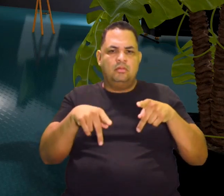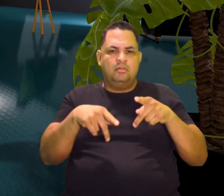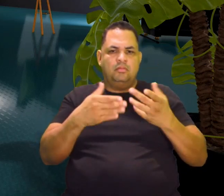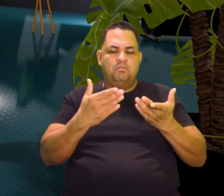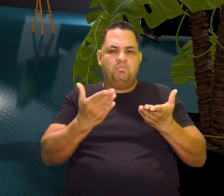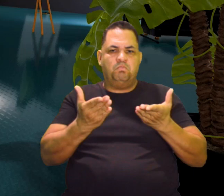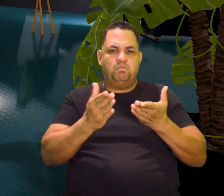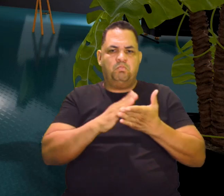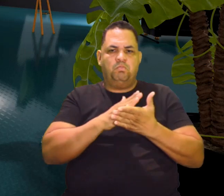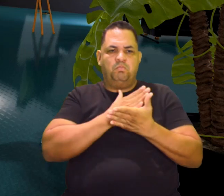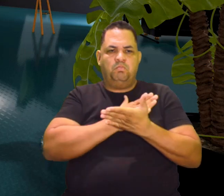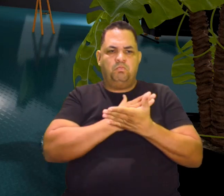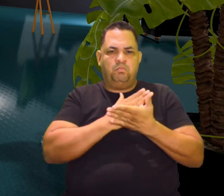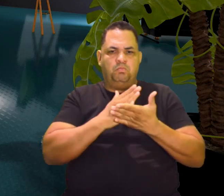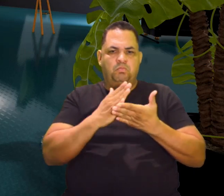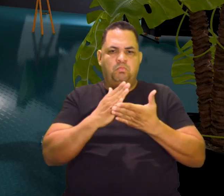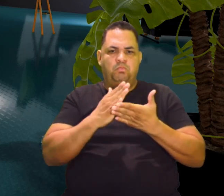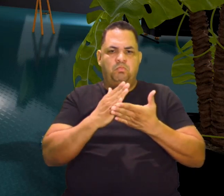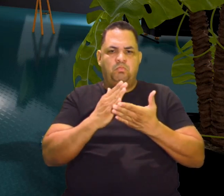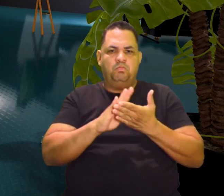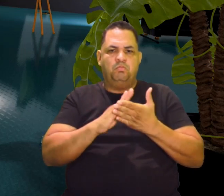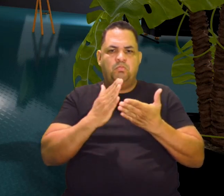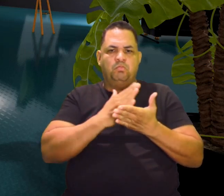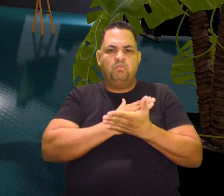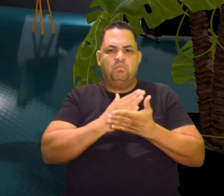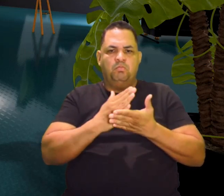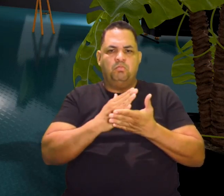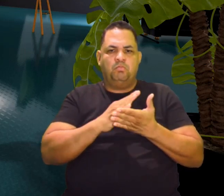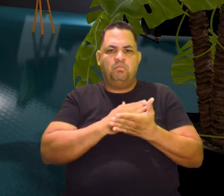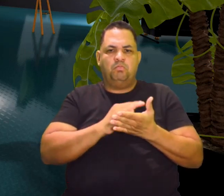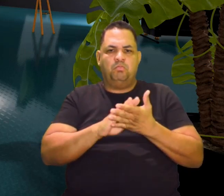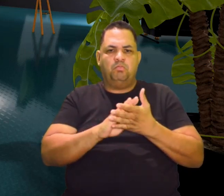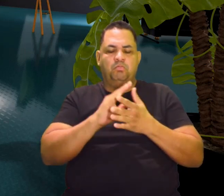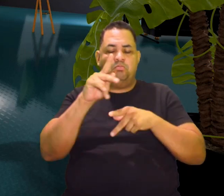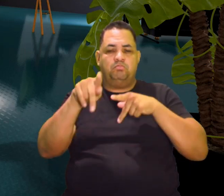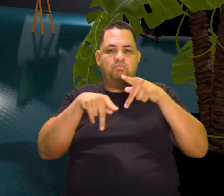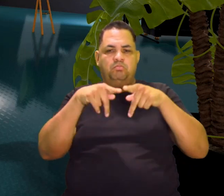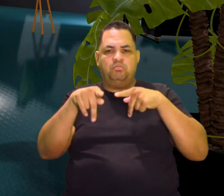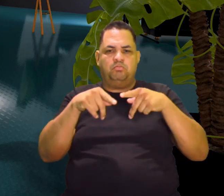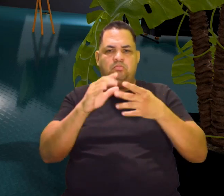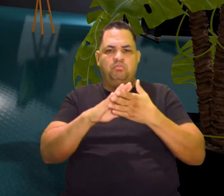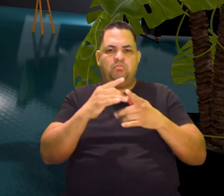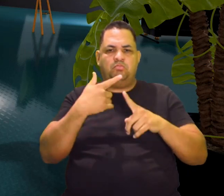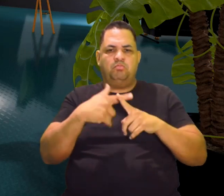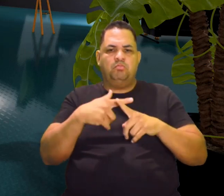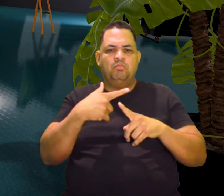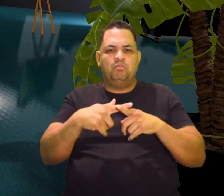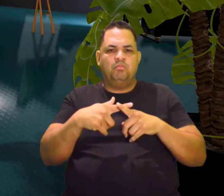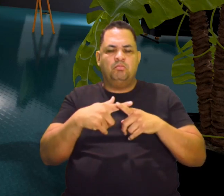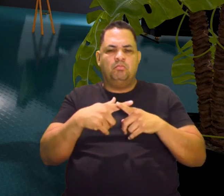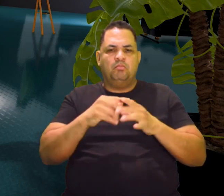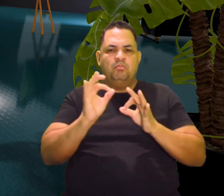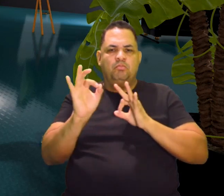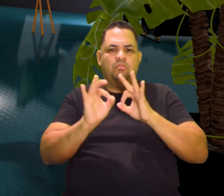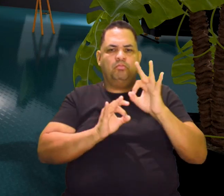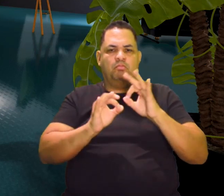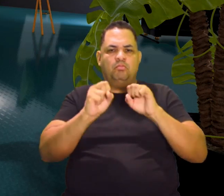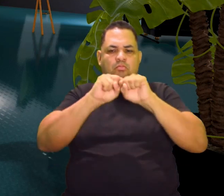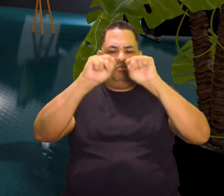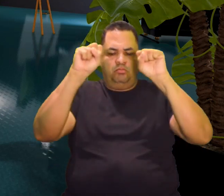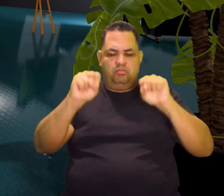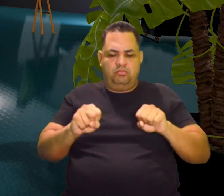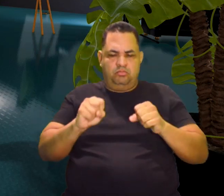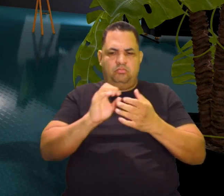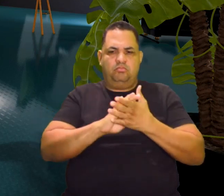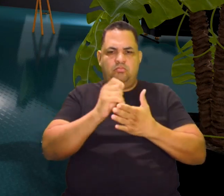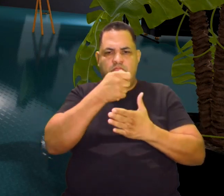ali iniciando, podemos dizer, onde se dá início à civilização, porque eles já criaram ali um sistema de escrito, né,